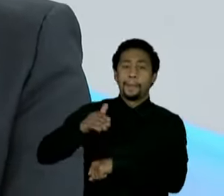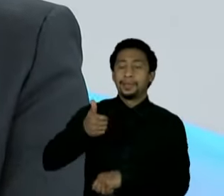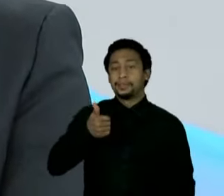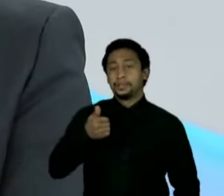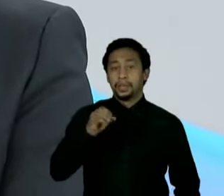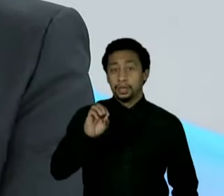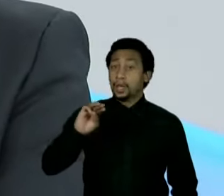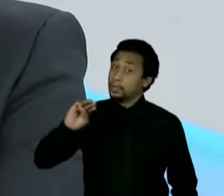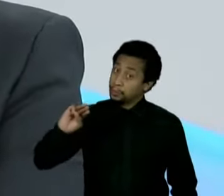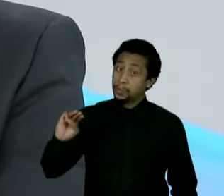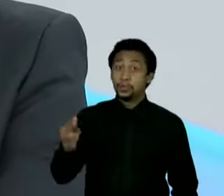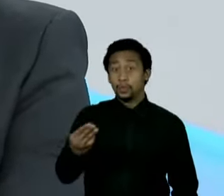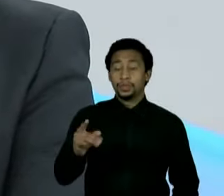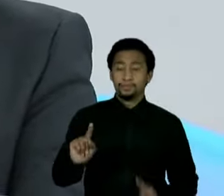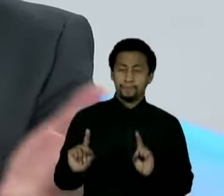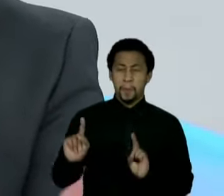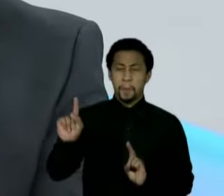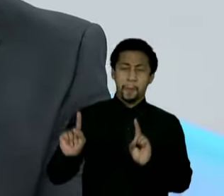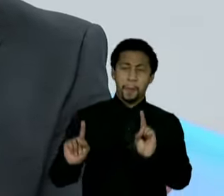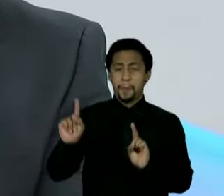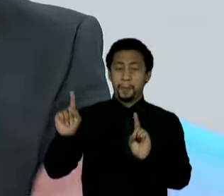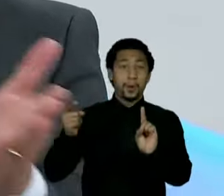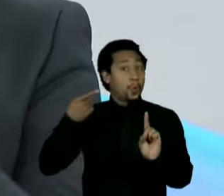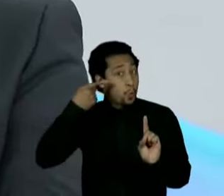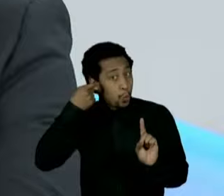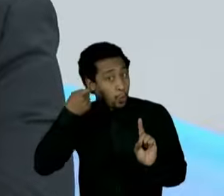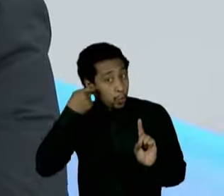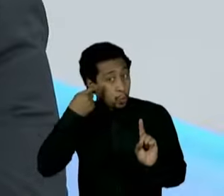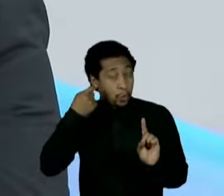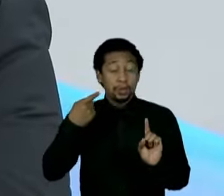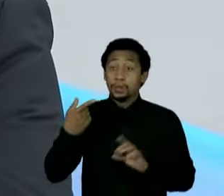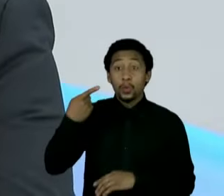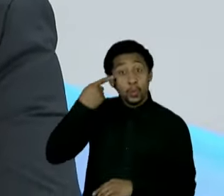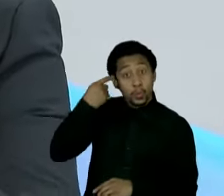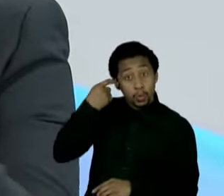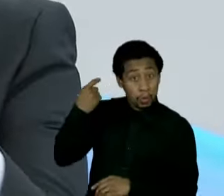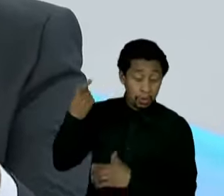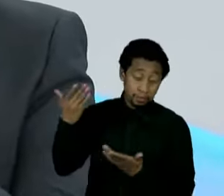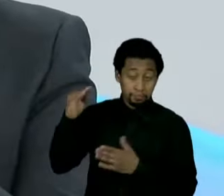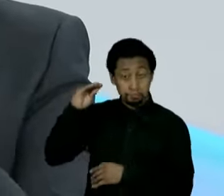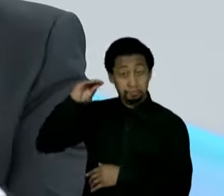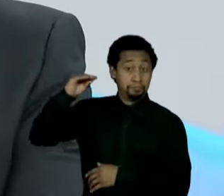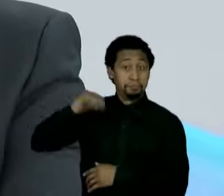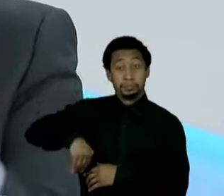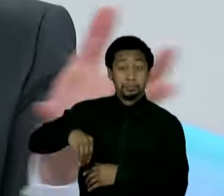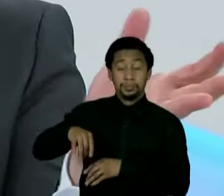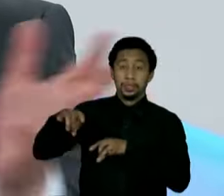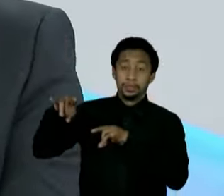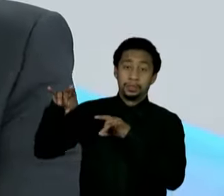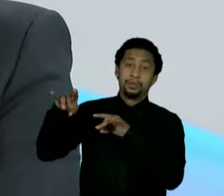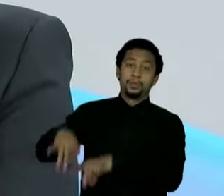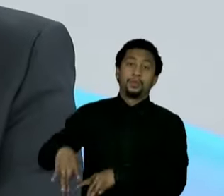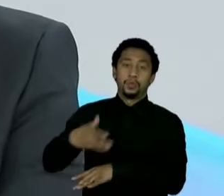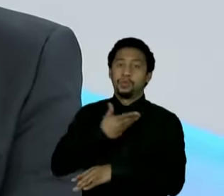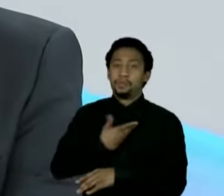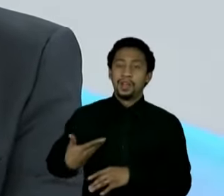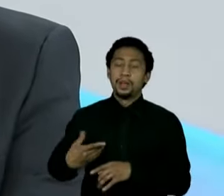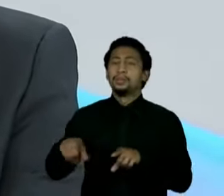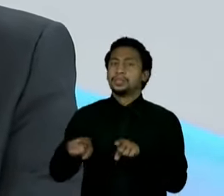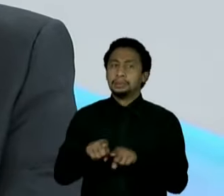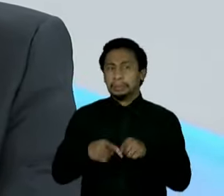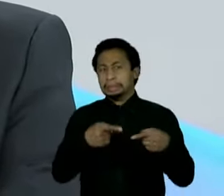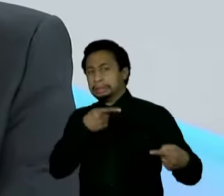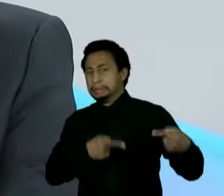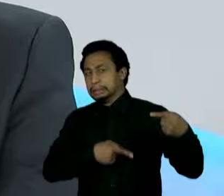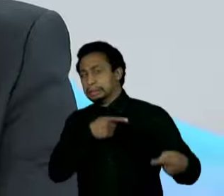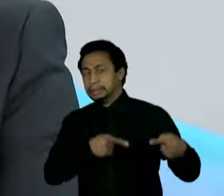uma disputa muito acirrada com o Dória. naturalmente, com o Dória saindo do governo e tendo um desgaste que todo mundo acompanhou aí